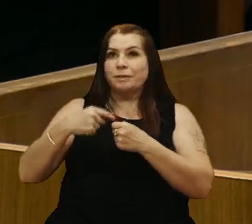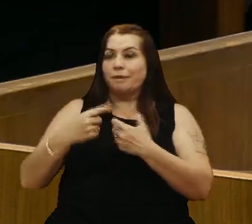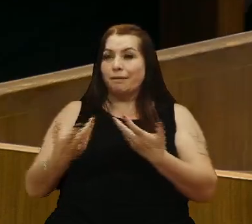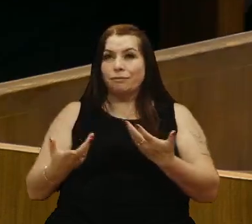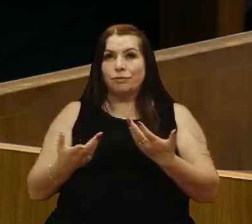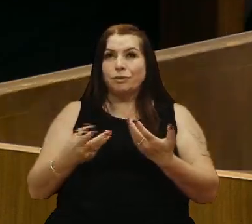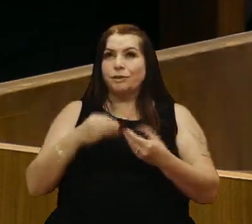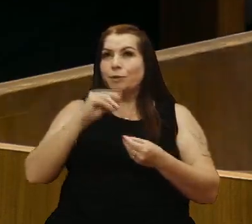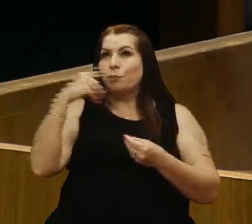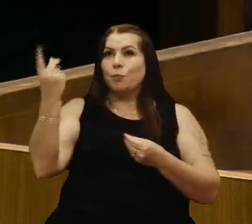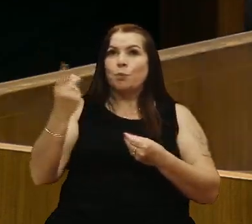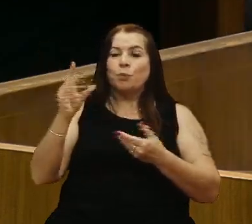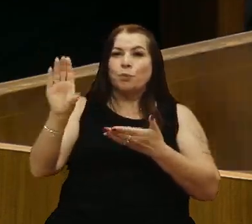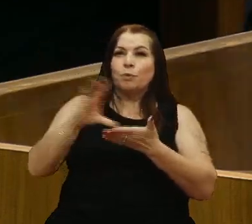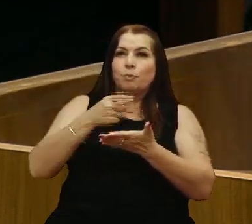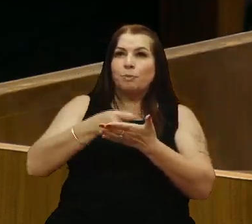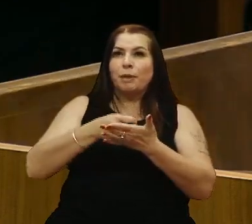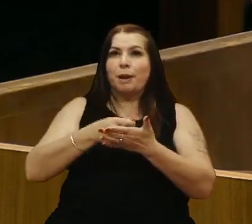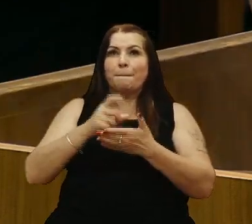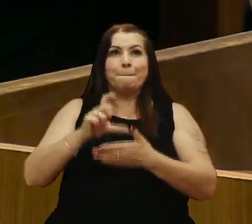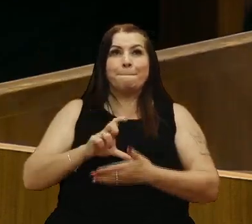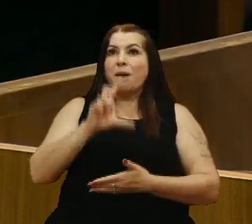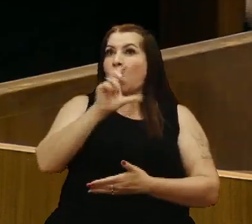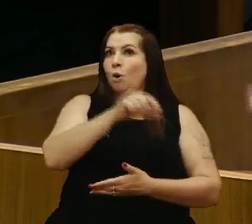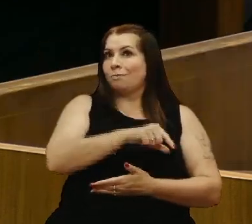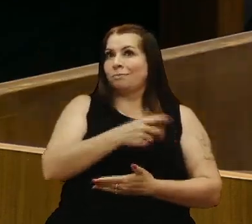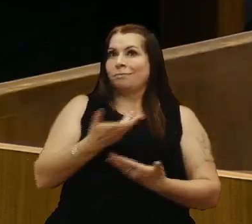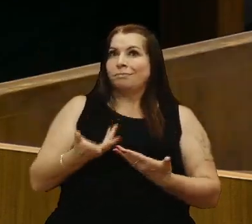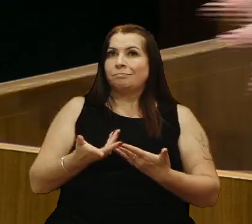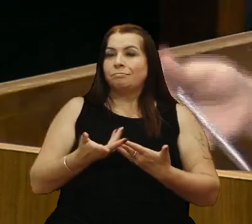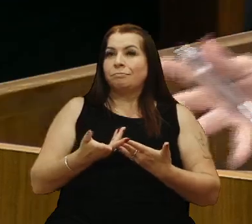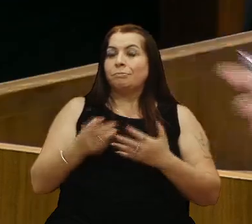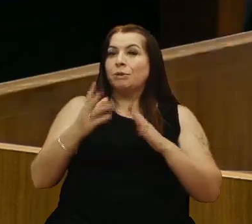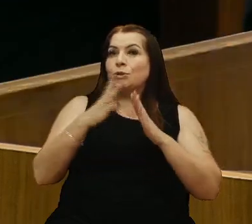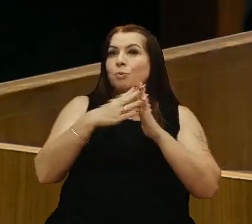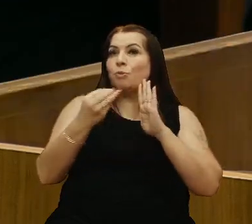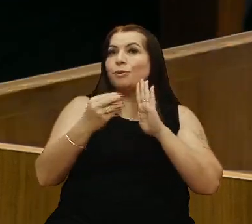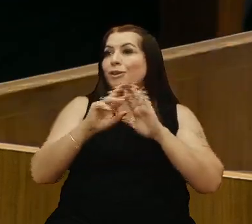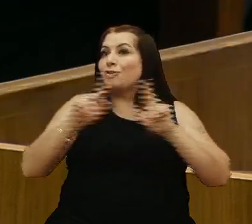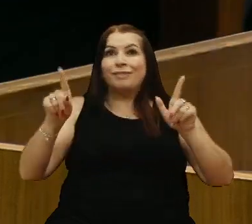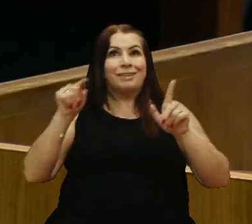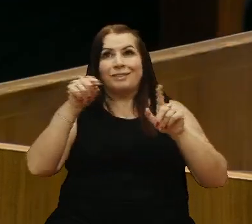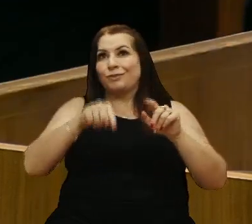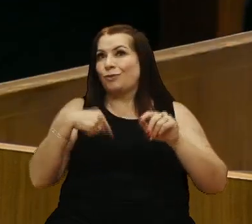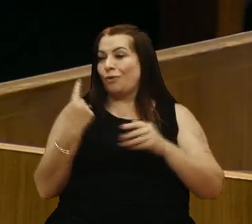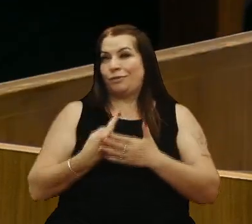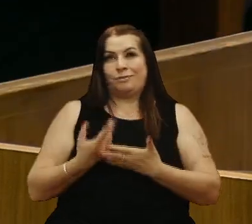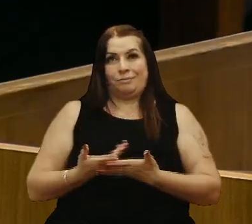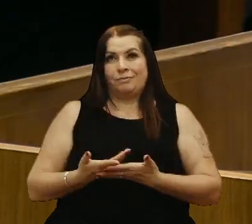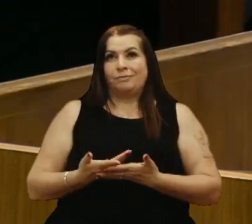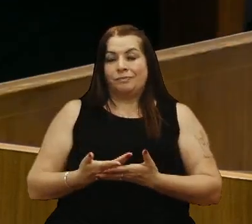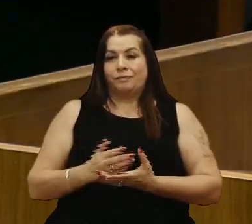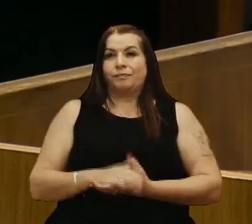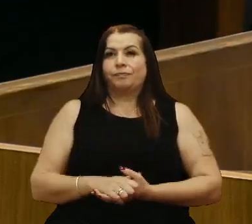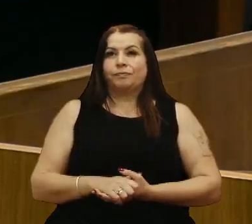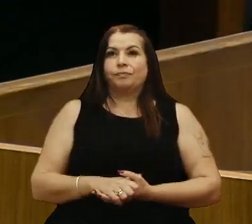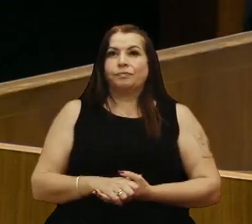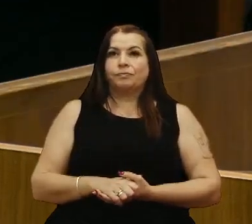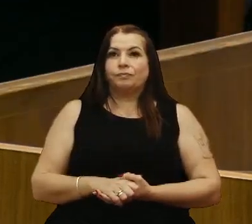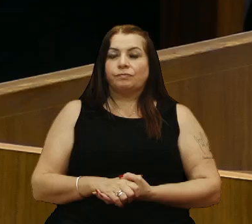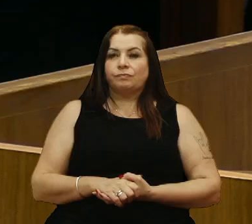que dão outros subsídios, às vezes muito maiores, mas o modelo é diferente do nosso.